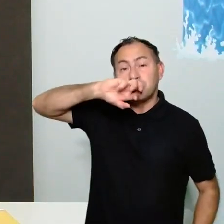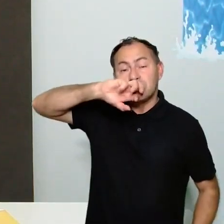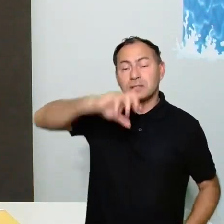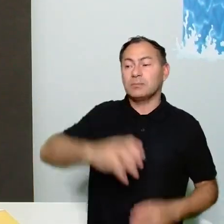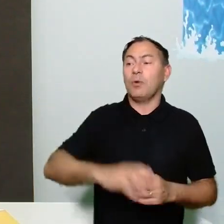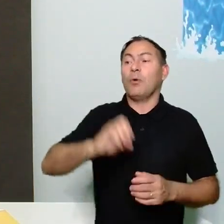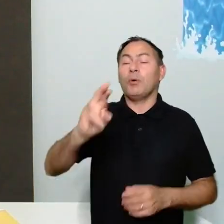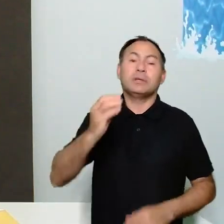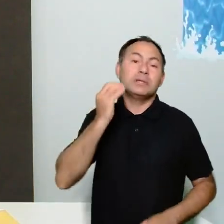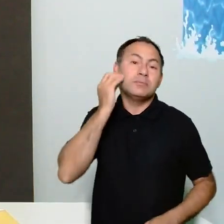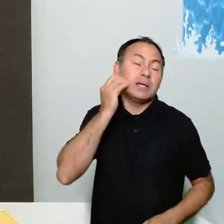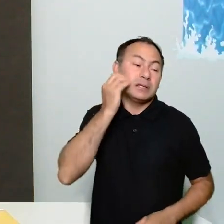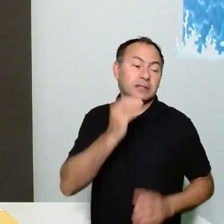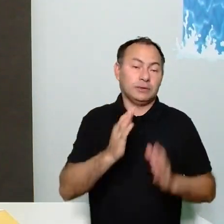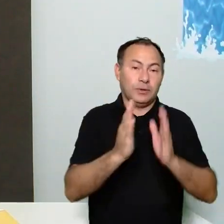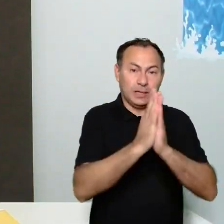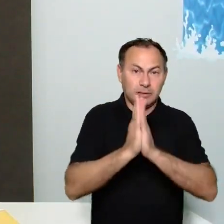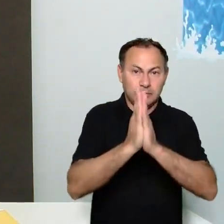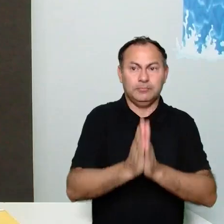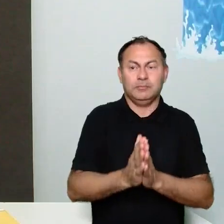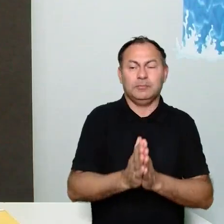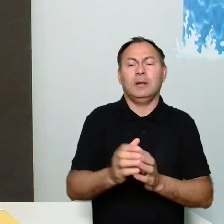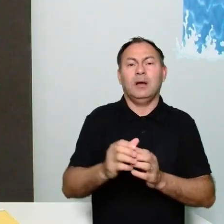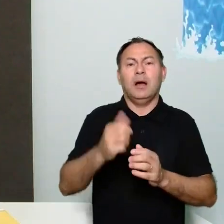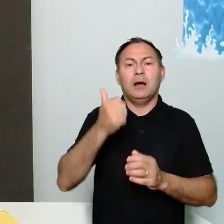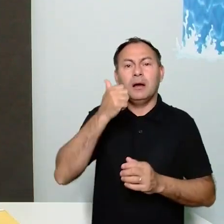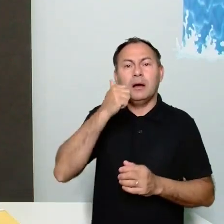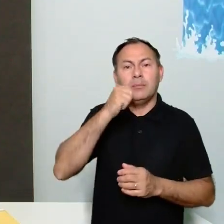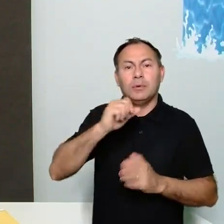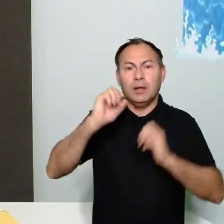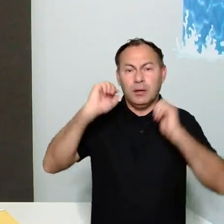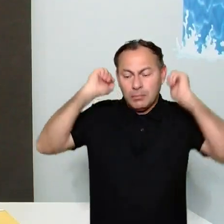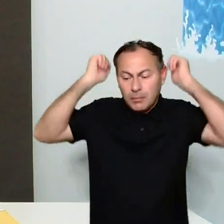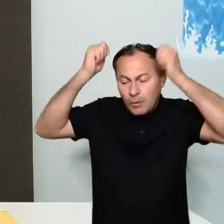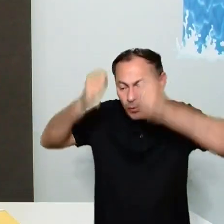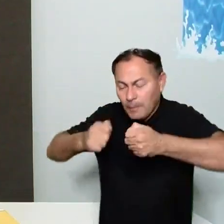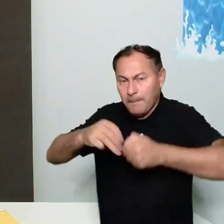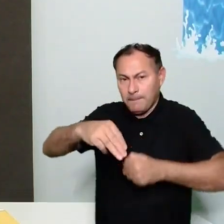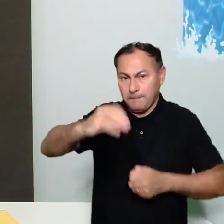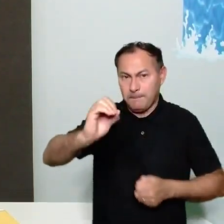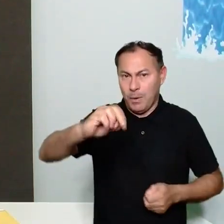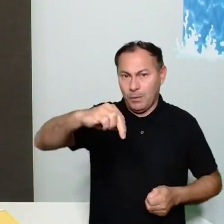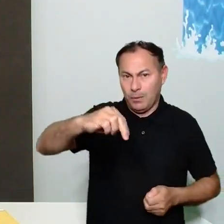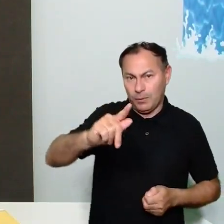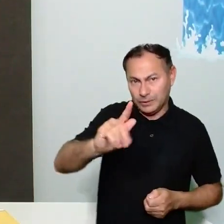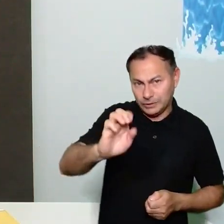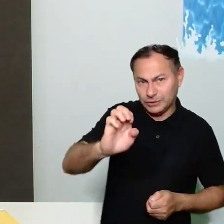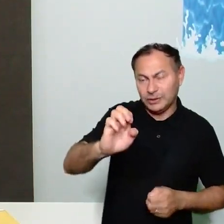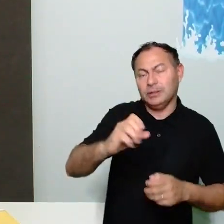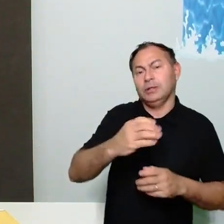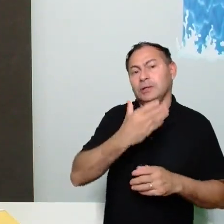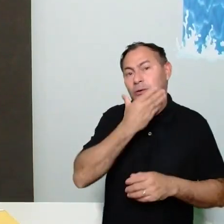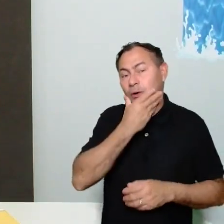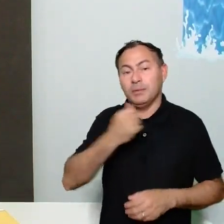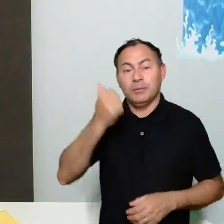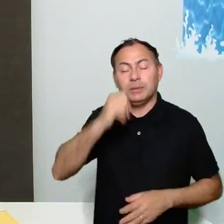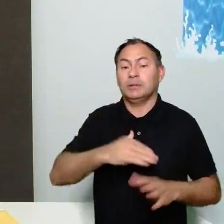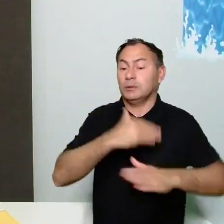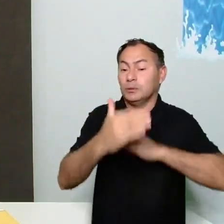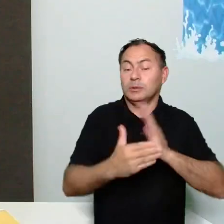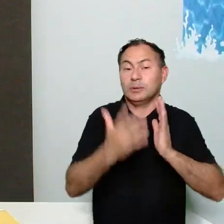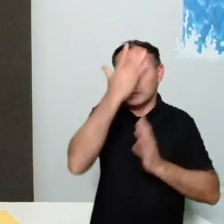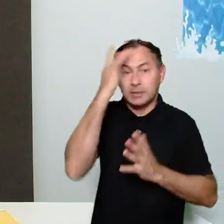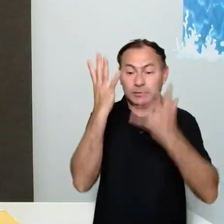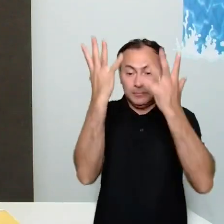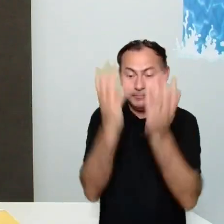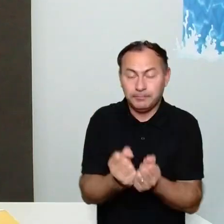experiências místicas, sobretudo das monjas, monges, repito, toda pessoa que